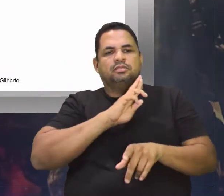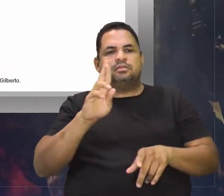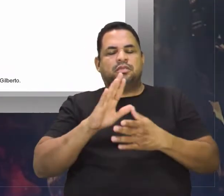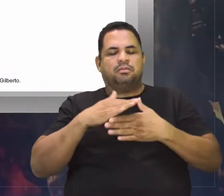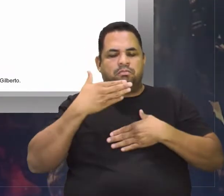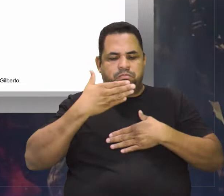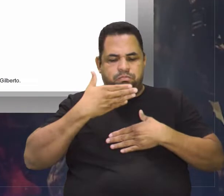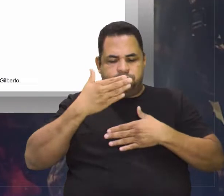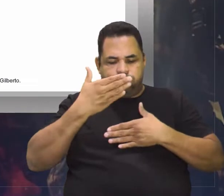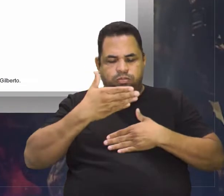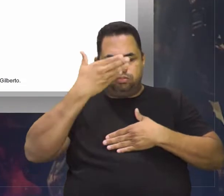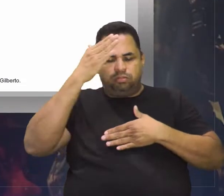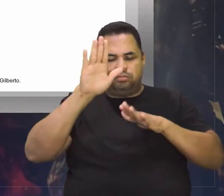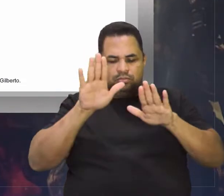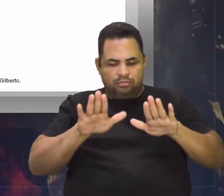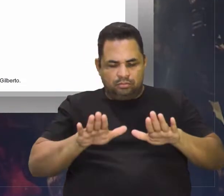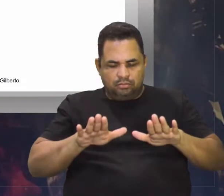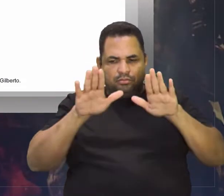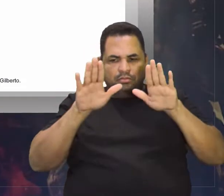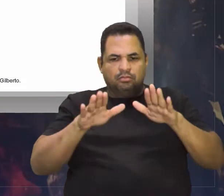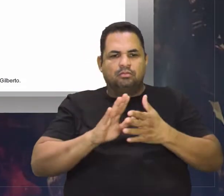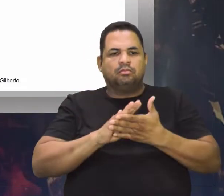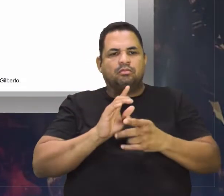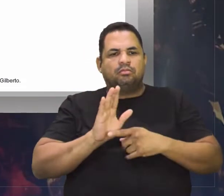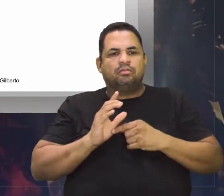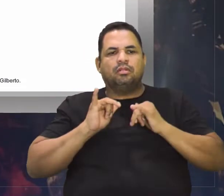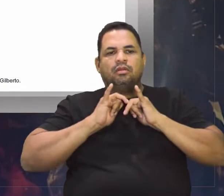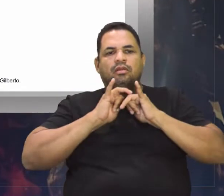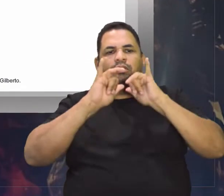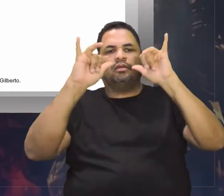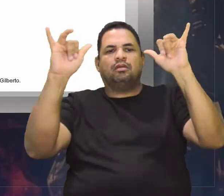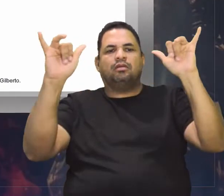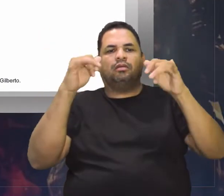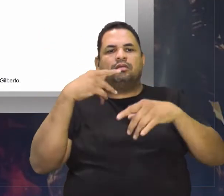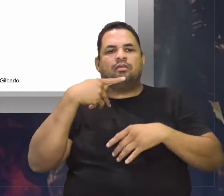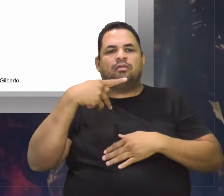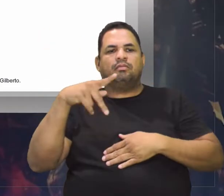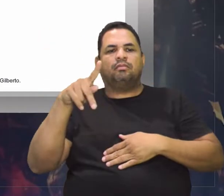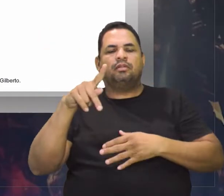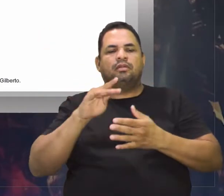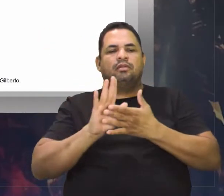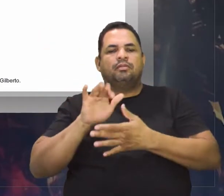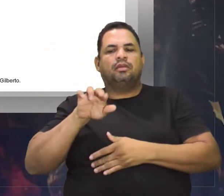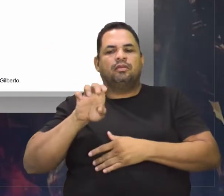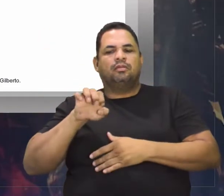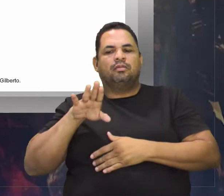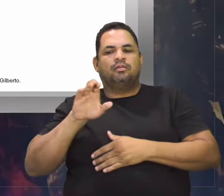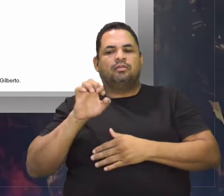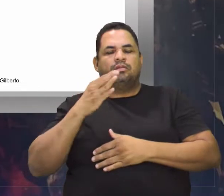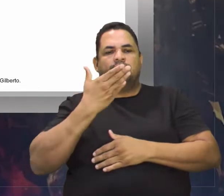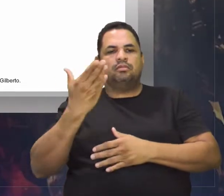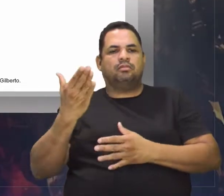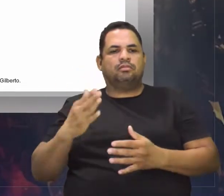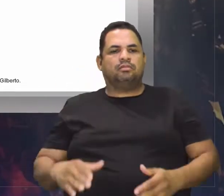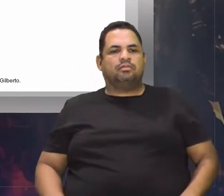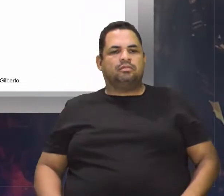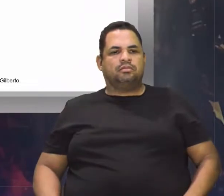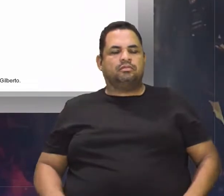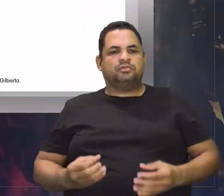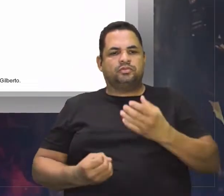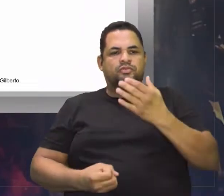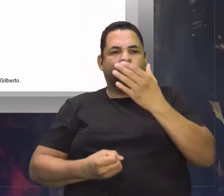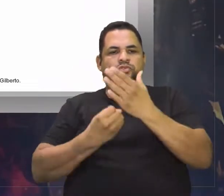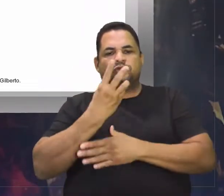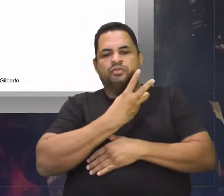islâmica, anunciando para Maomé. Então o anjo Gabriel é um anjo que ele aparece